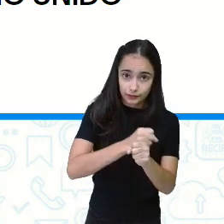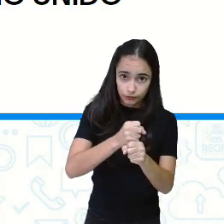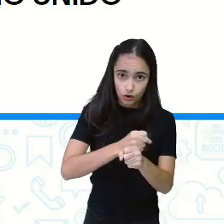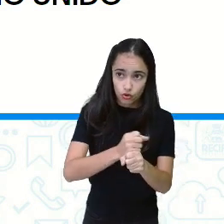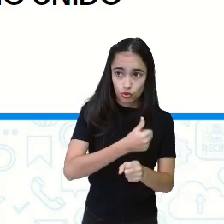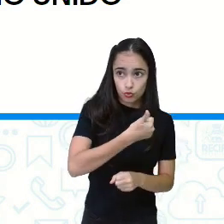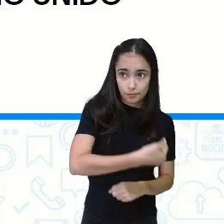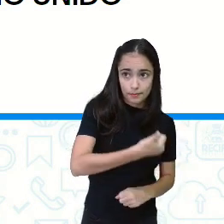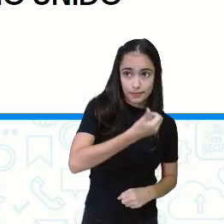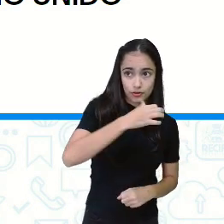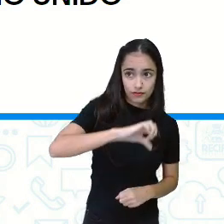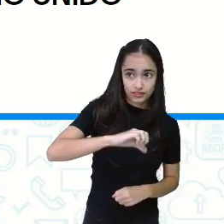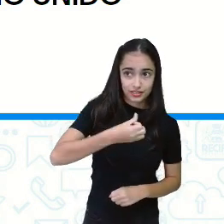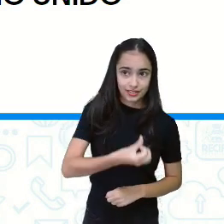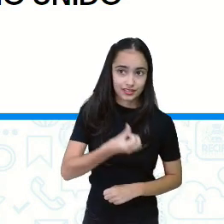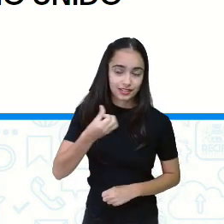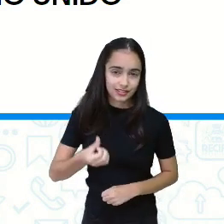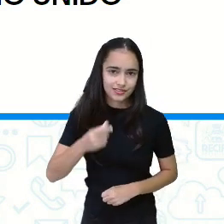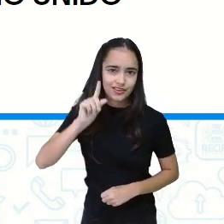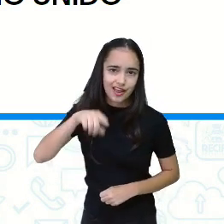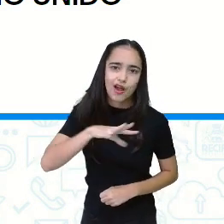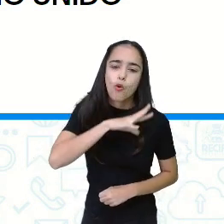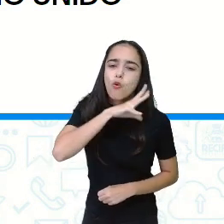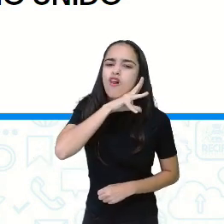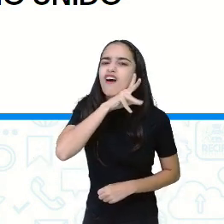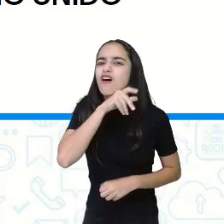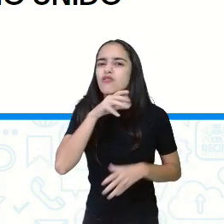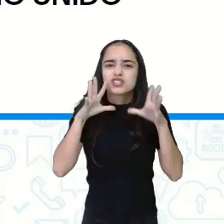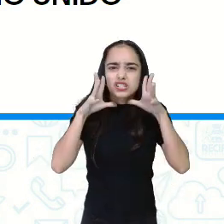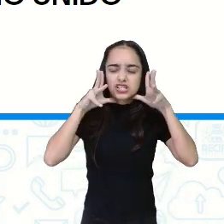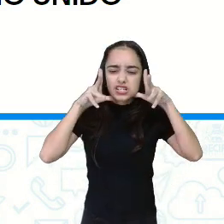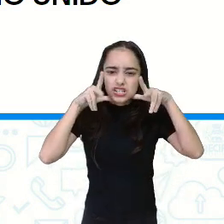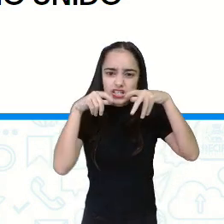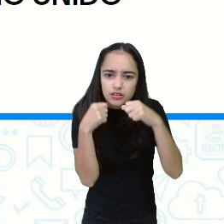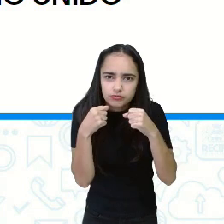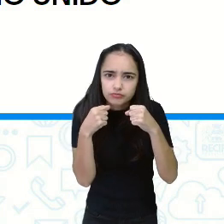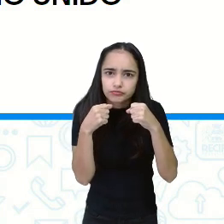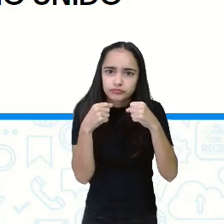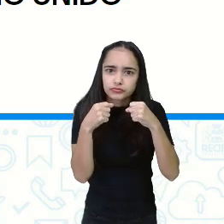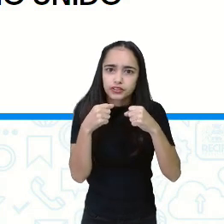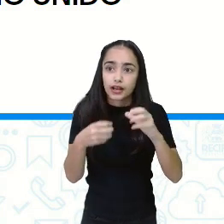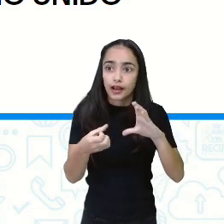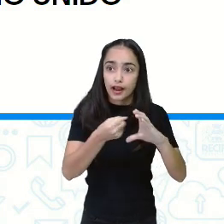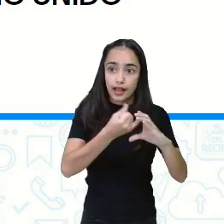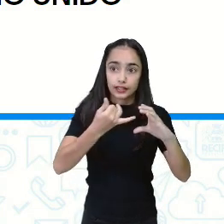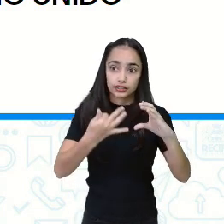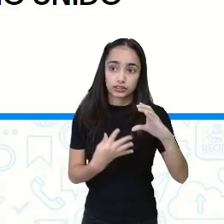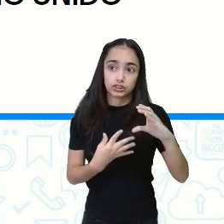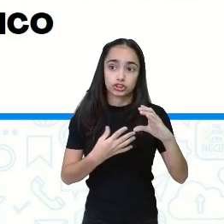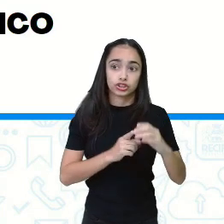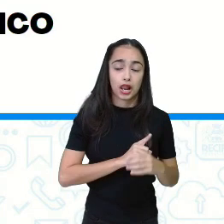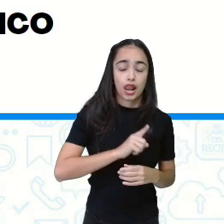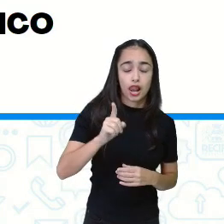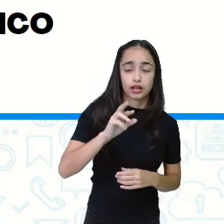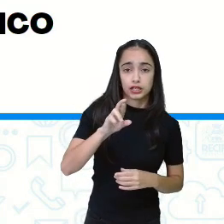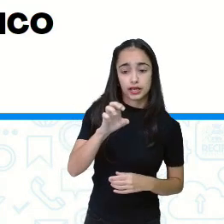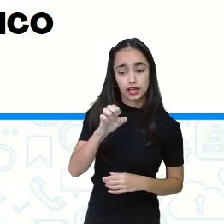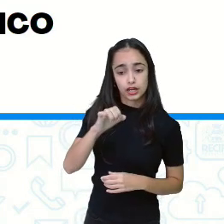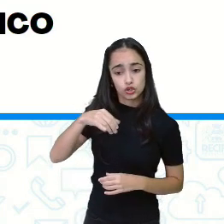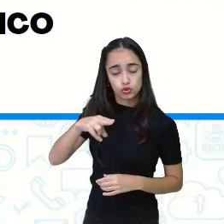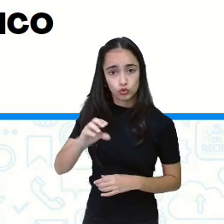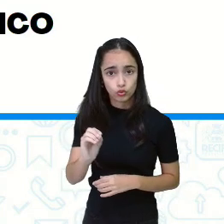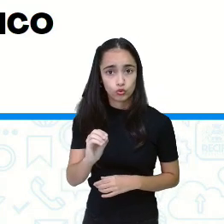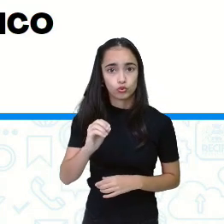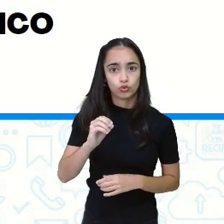1966. Ele é um leão, símbolo bem característico do Reino Unido. Vamos ver o outro mascote. O